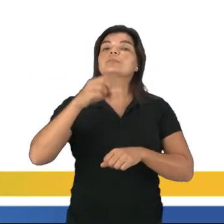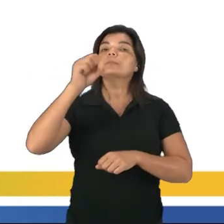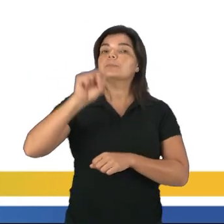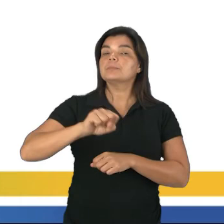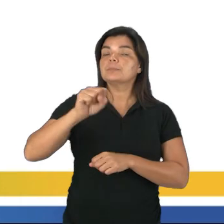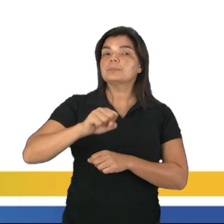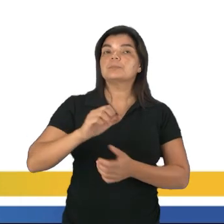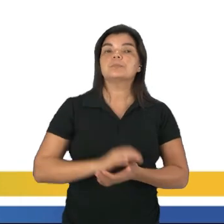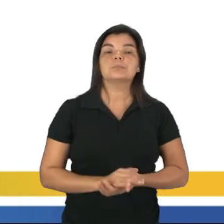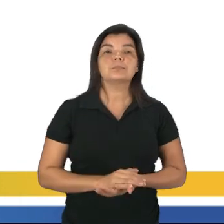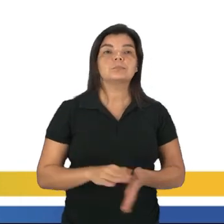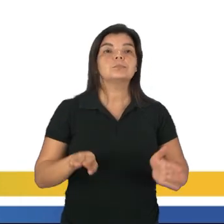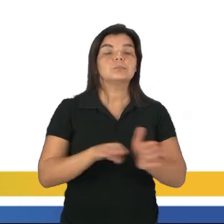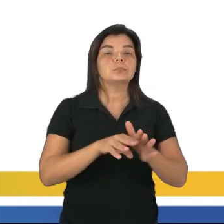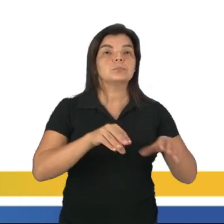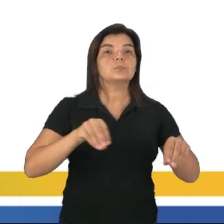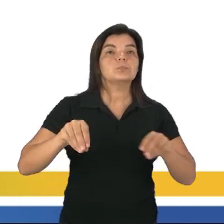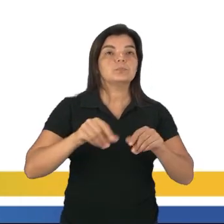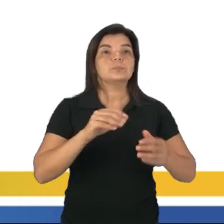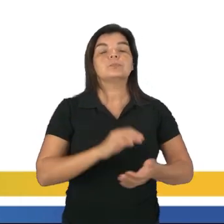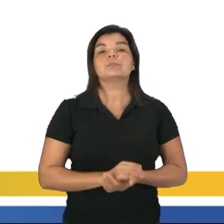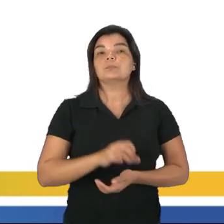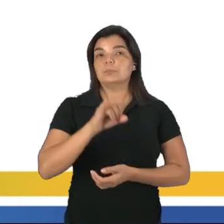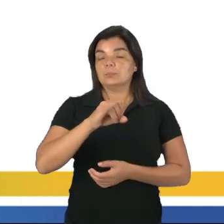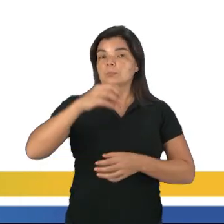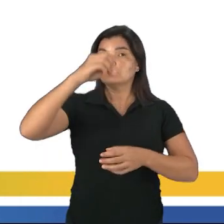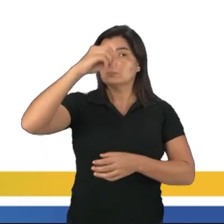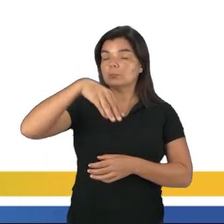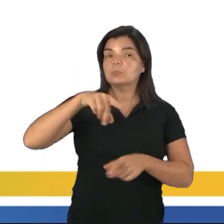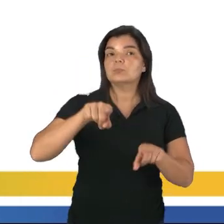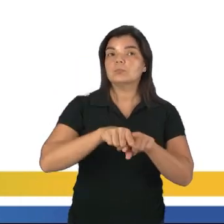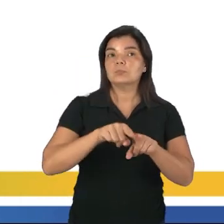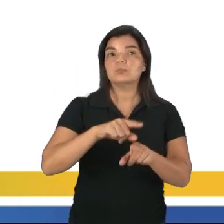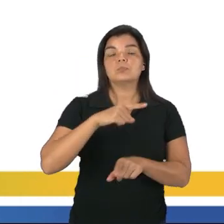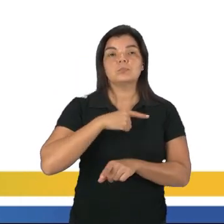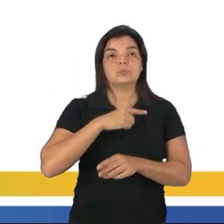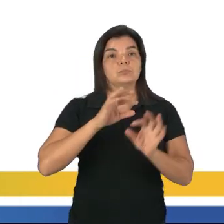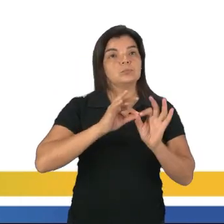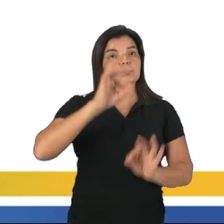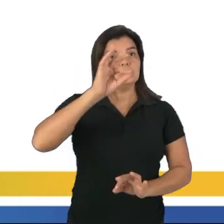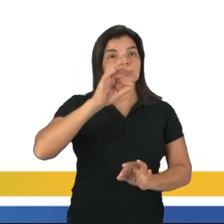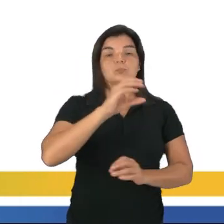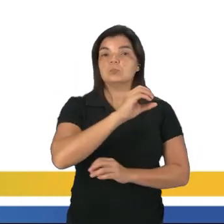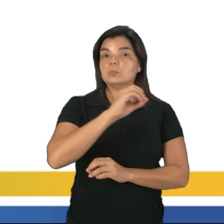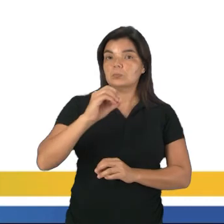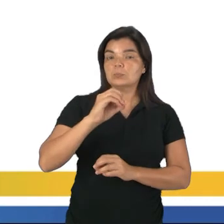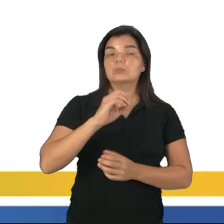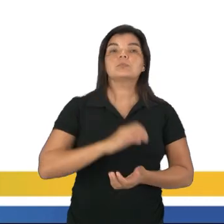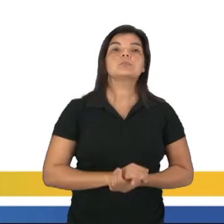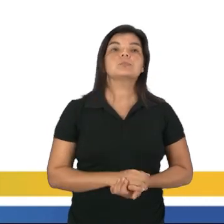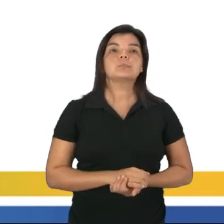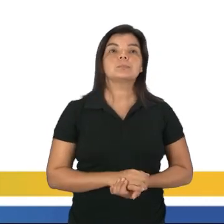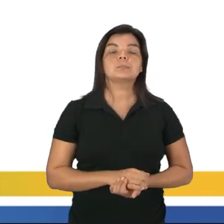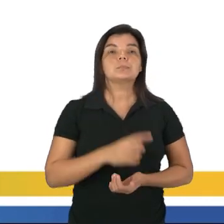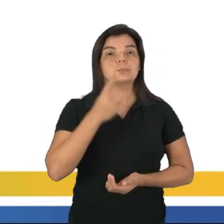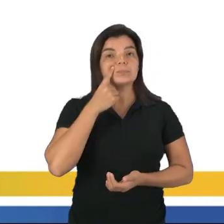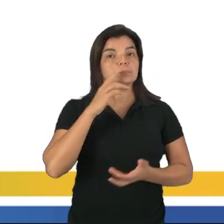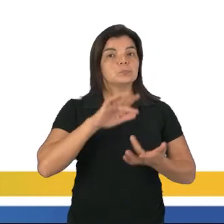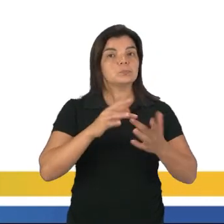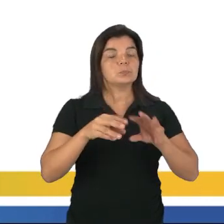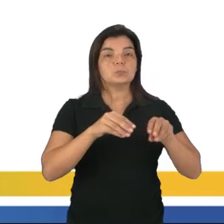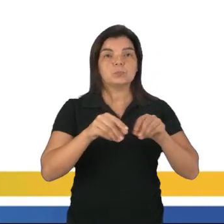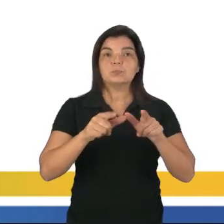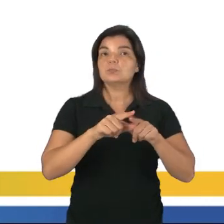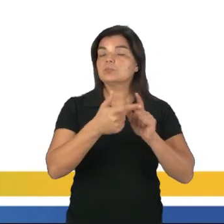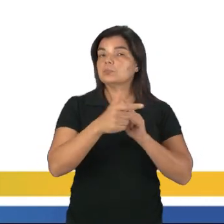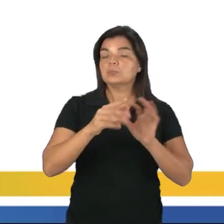do lançamento a bola atingirá o solo. Se a bola atingir o solo, então eu tenho uma altura nula, uma altura zero, né? Não, como está em contato com o solo,